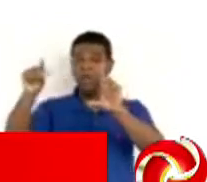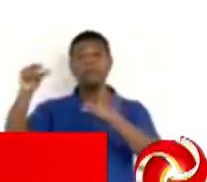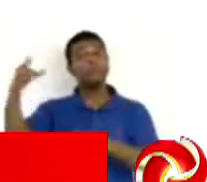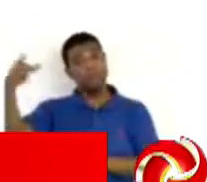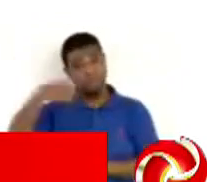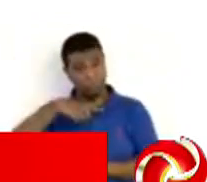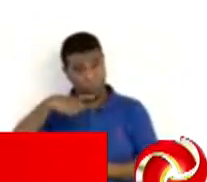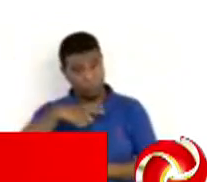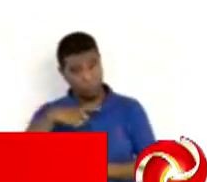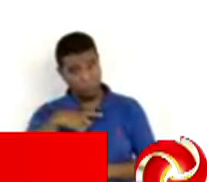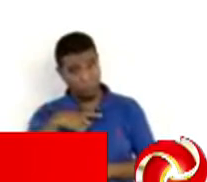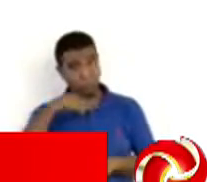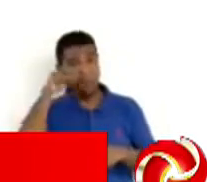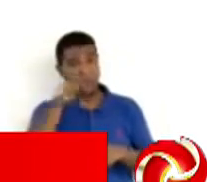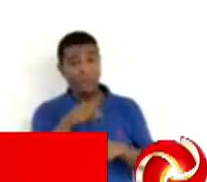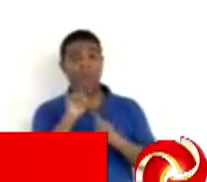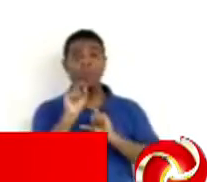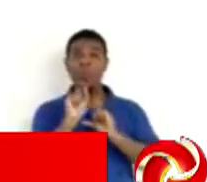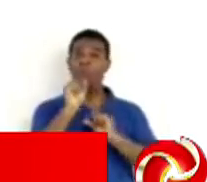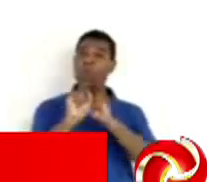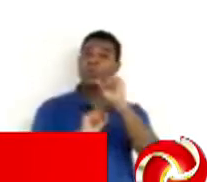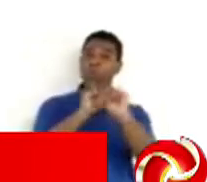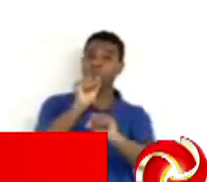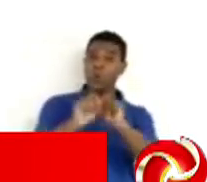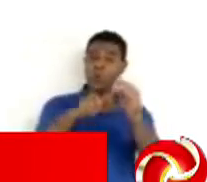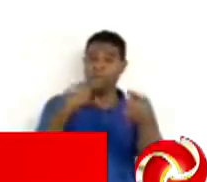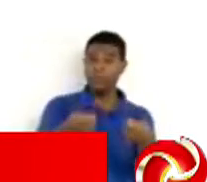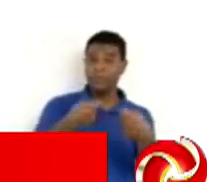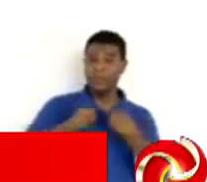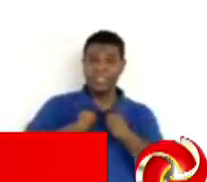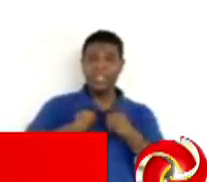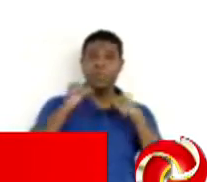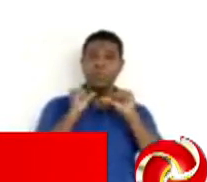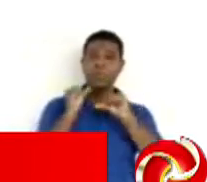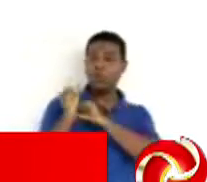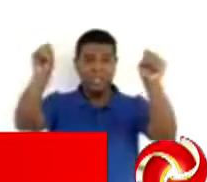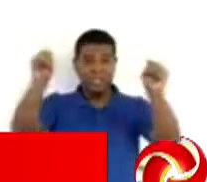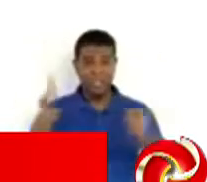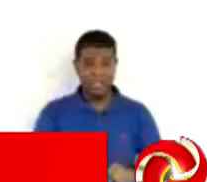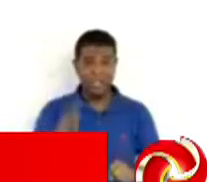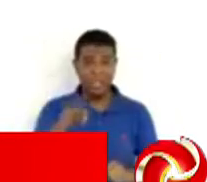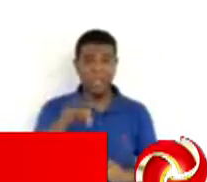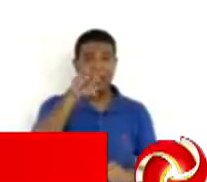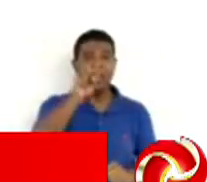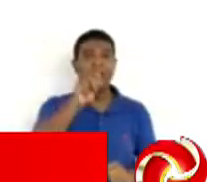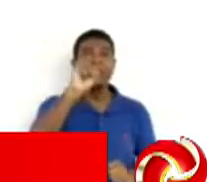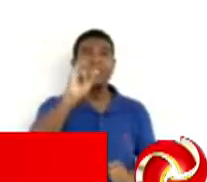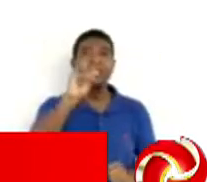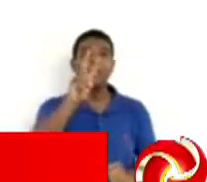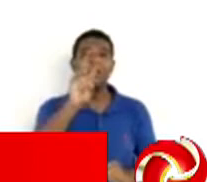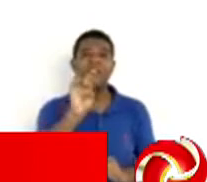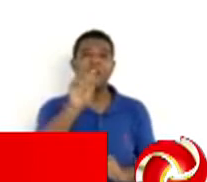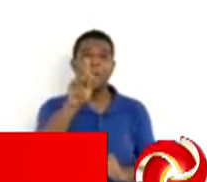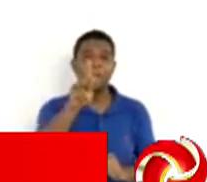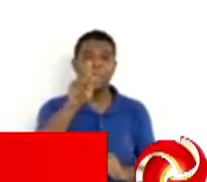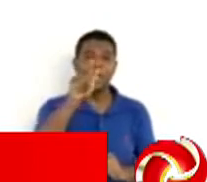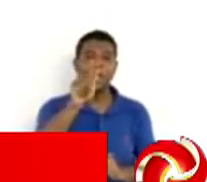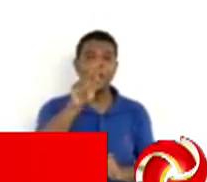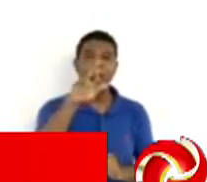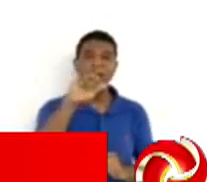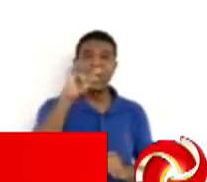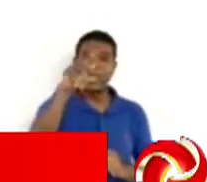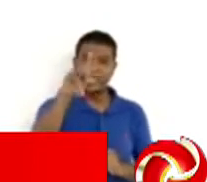e significar ão a mudança do nosso sistema de avaliação acompanhando sivep-gripe nós voltamos a confirmar